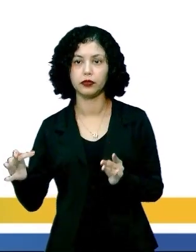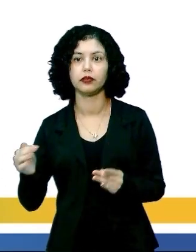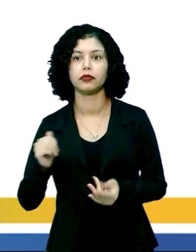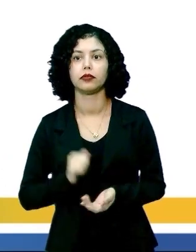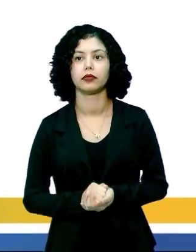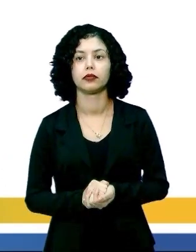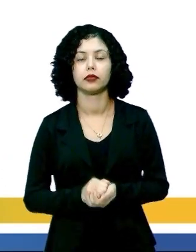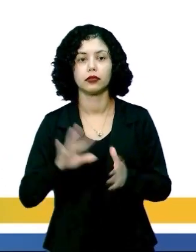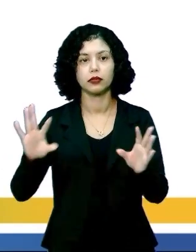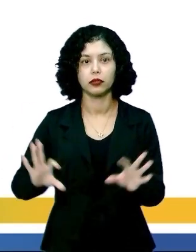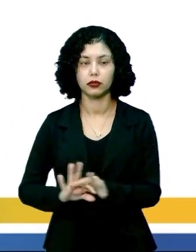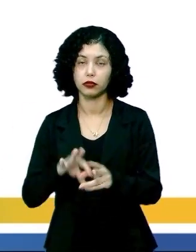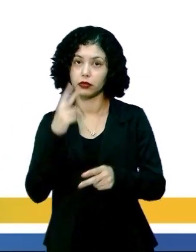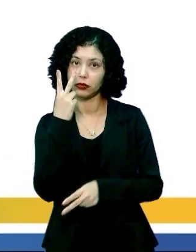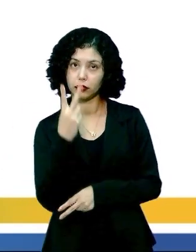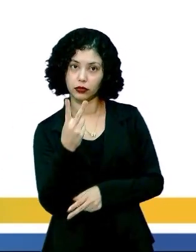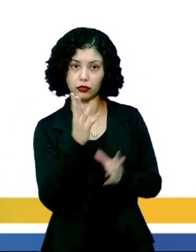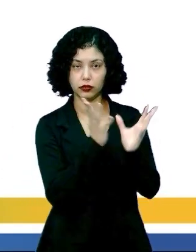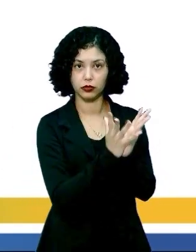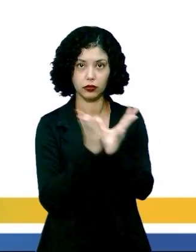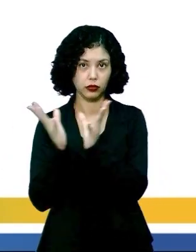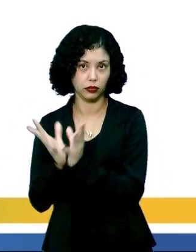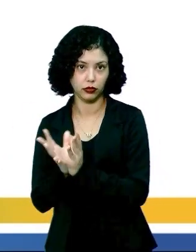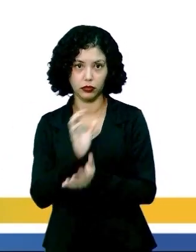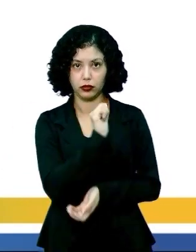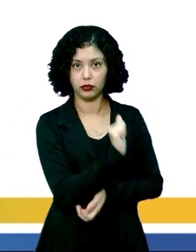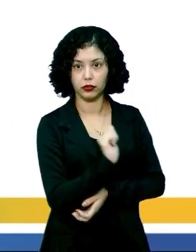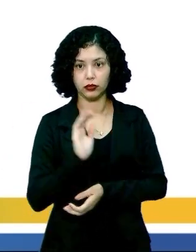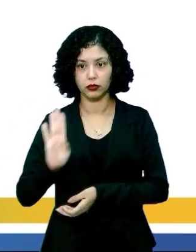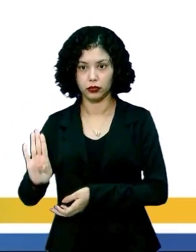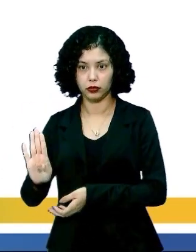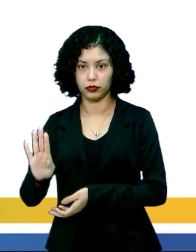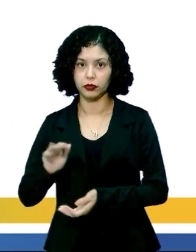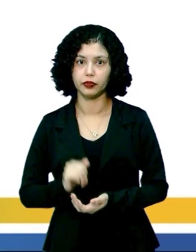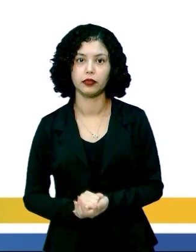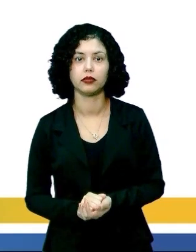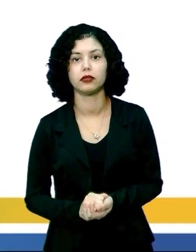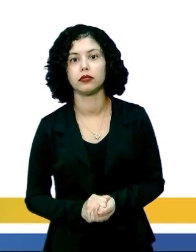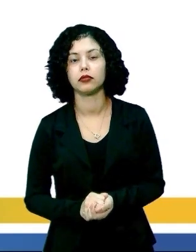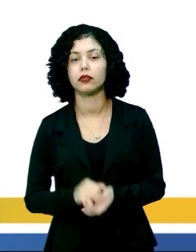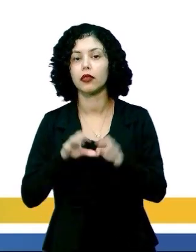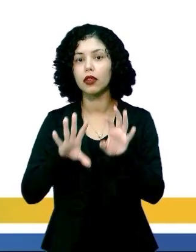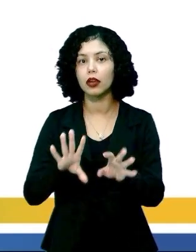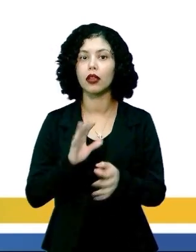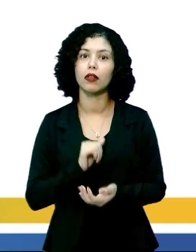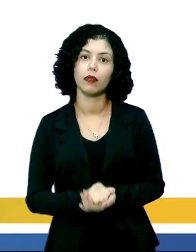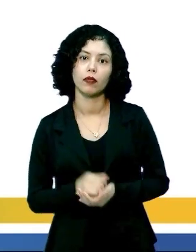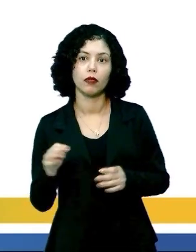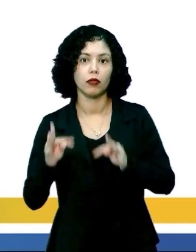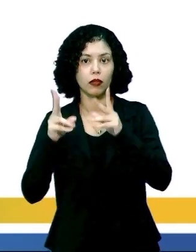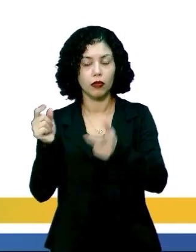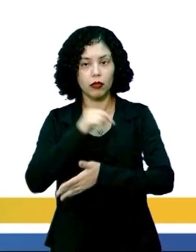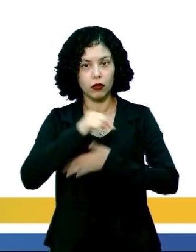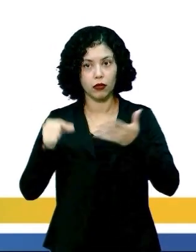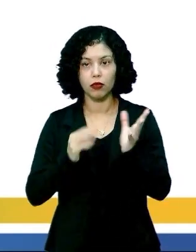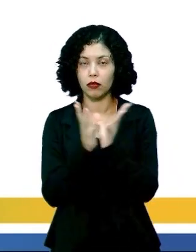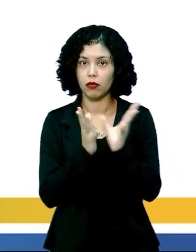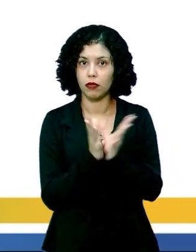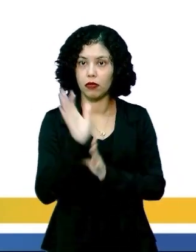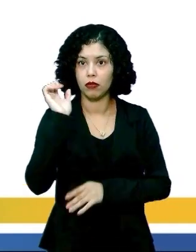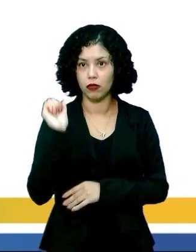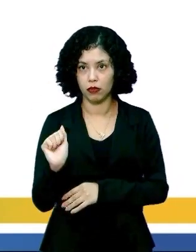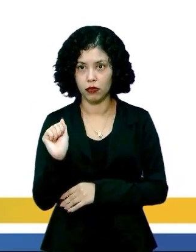A função é uma relação entre dois conjuntos A e B, sendo que para todo elemento